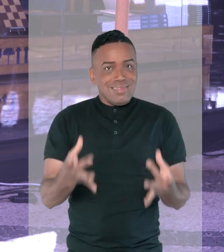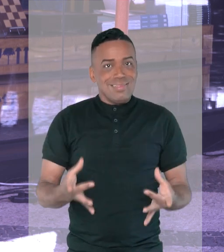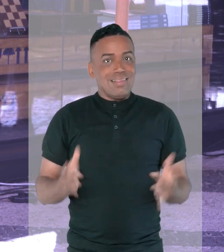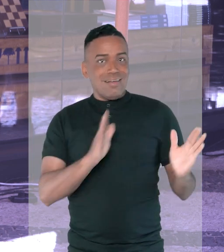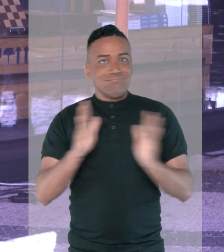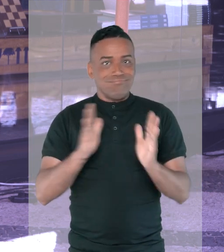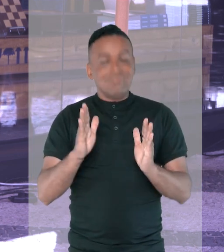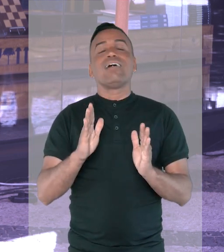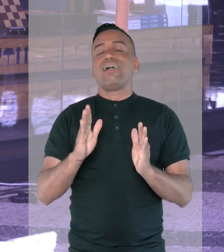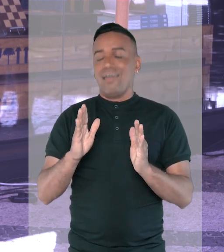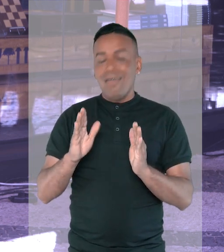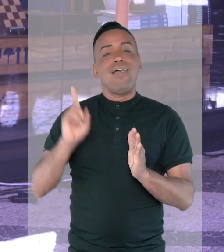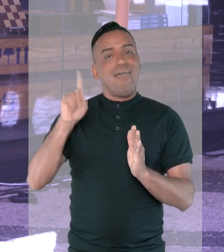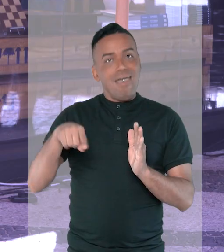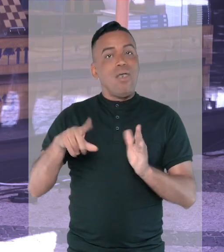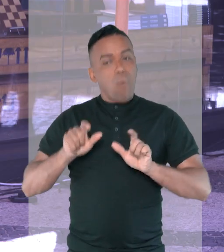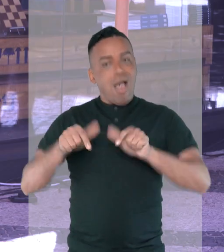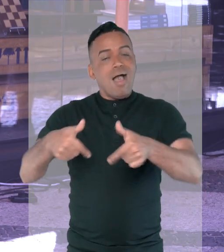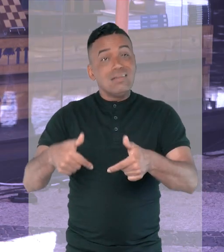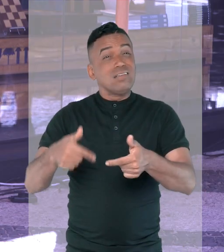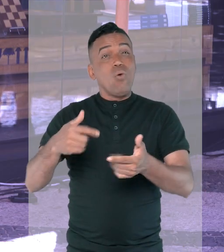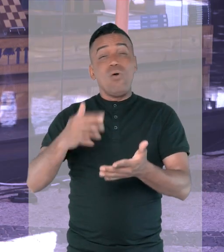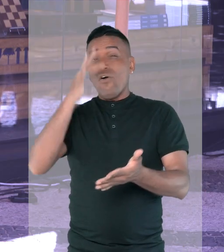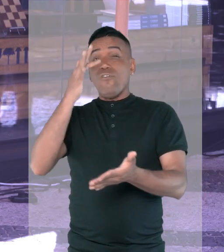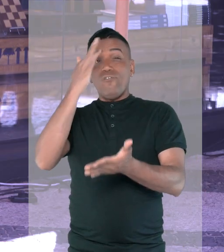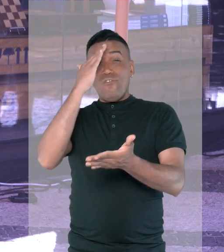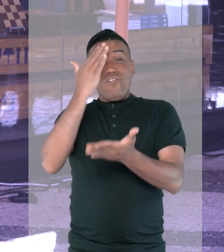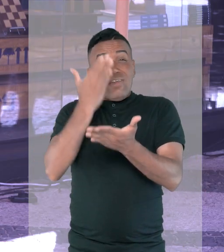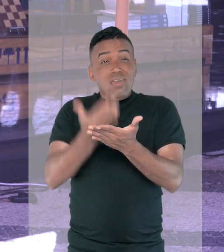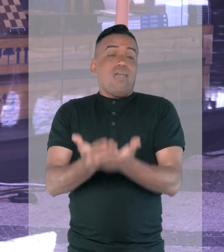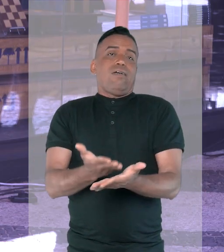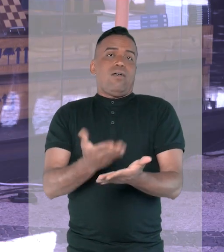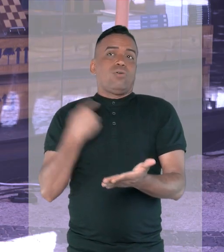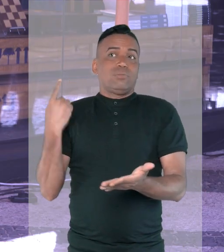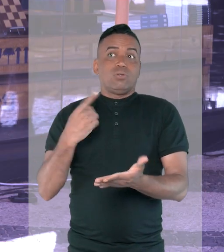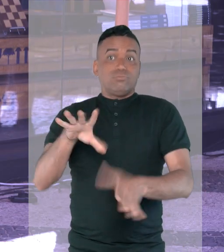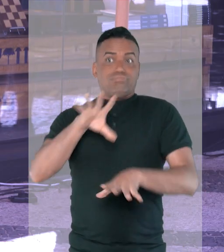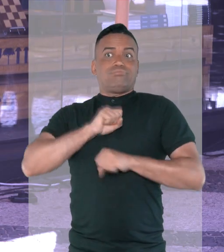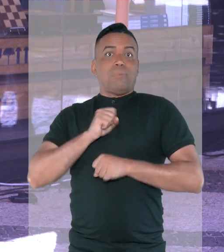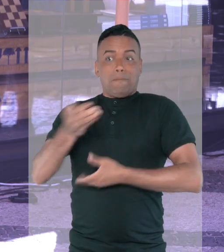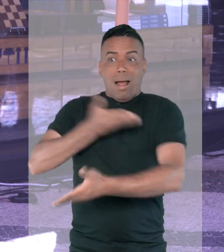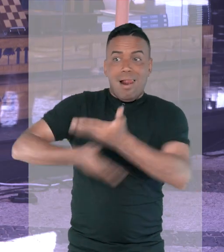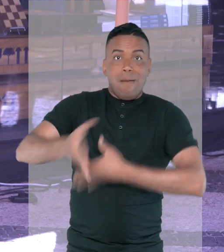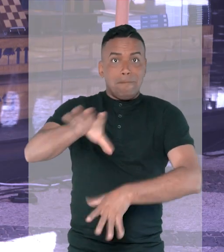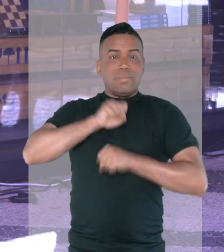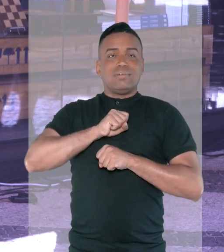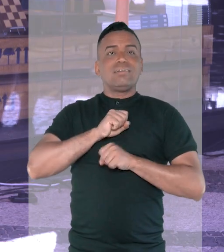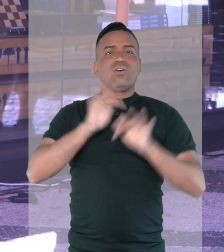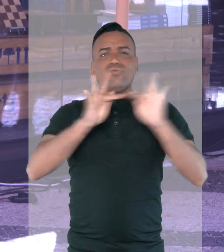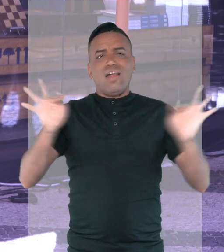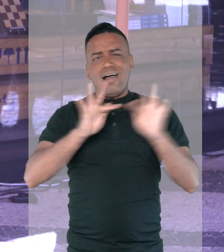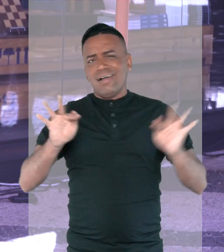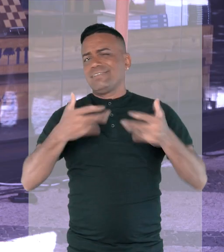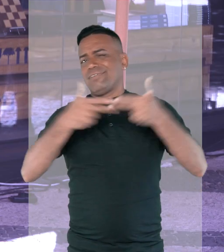pequenos momentos são uma transmissão muito fidedigna daquilo que as pessoas deixam na gente. Eu